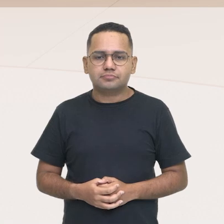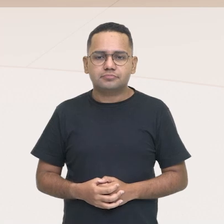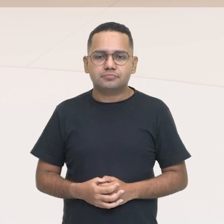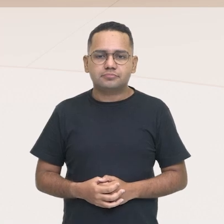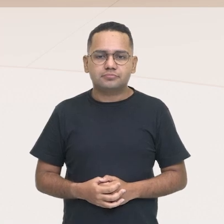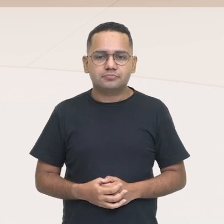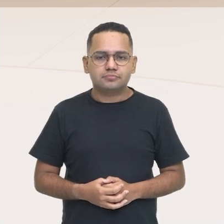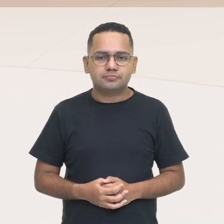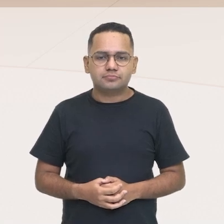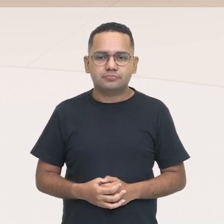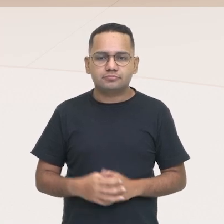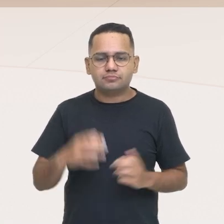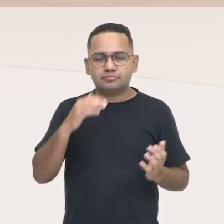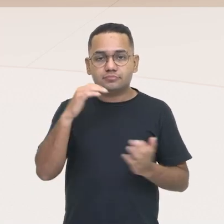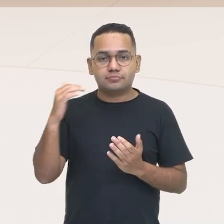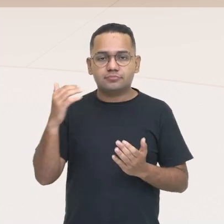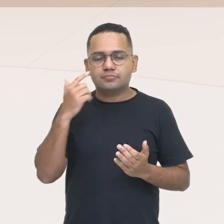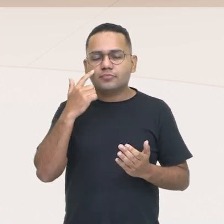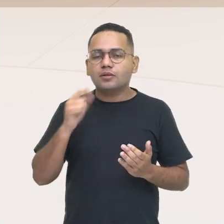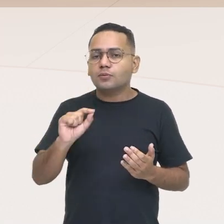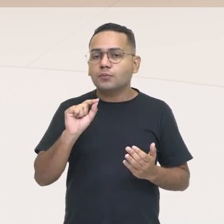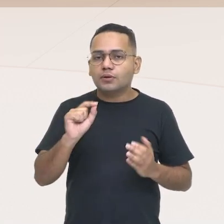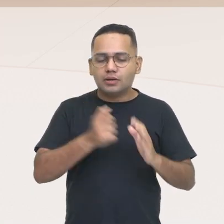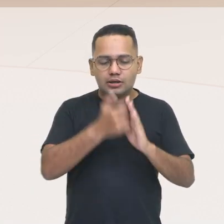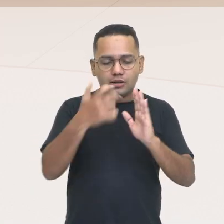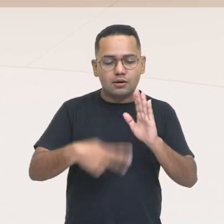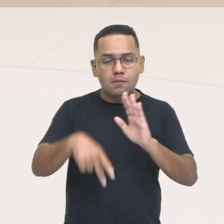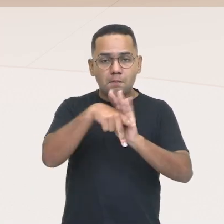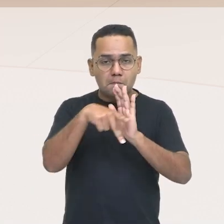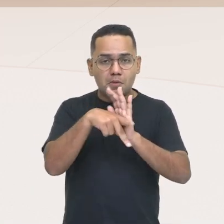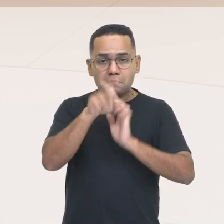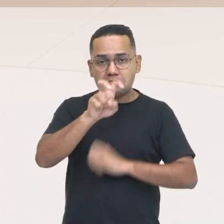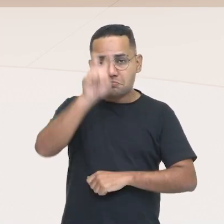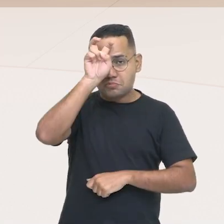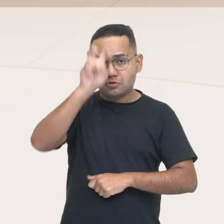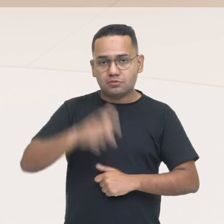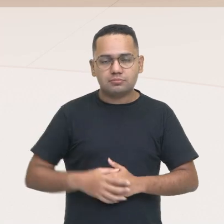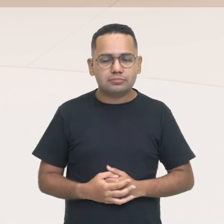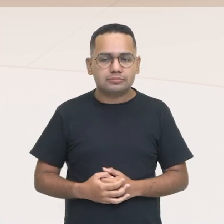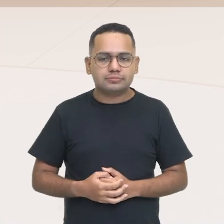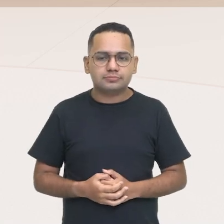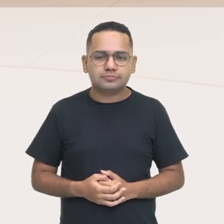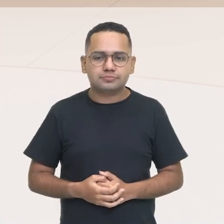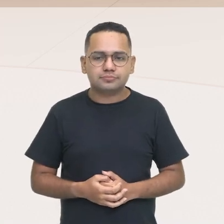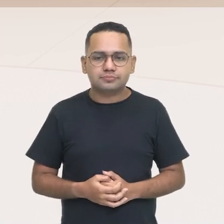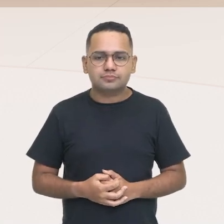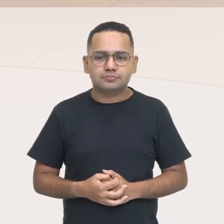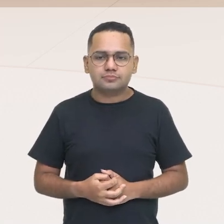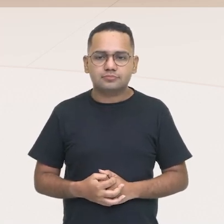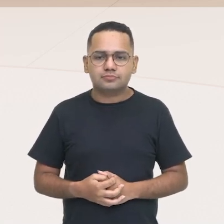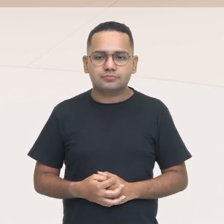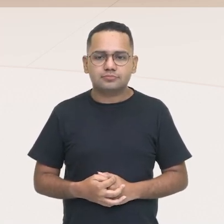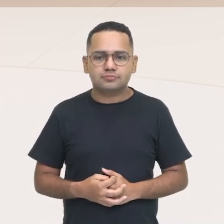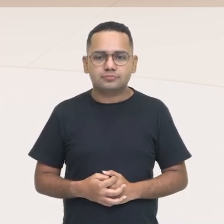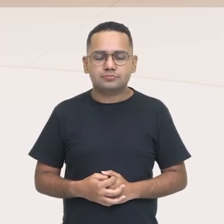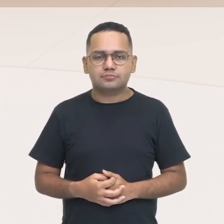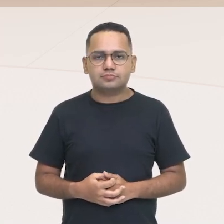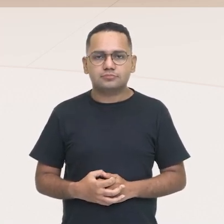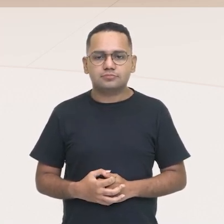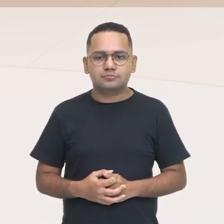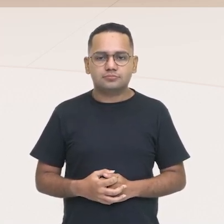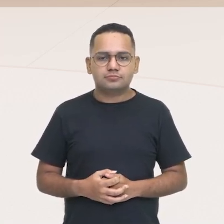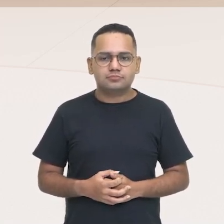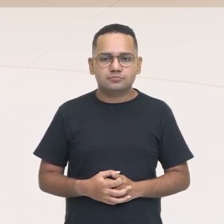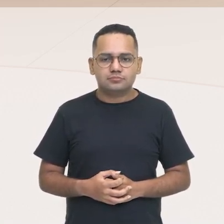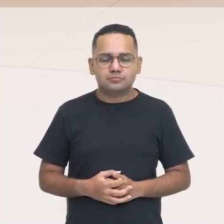a essa caracterização do Egito Antigo, você tem também um processo